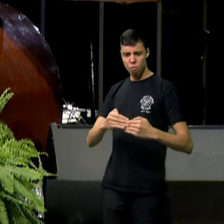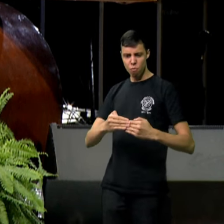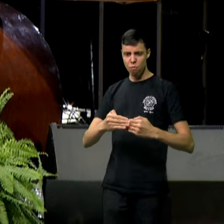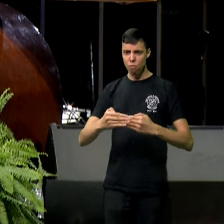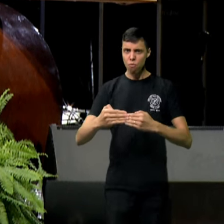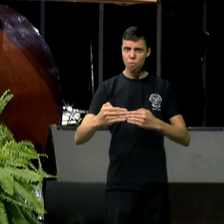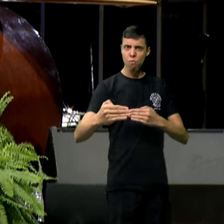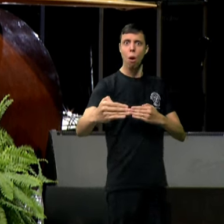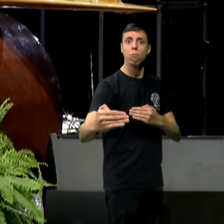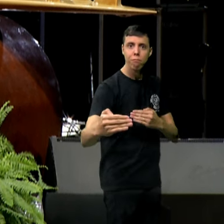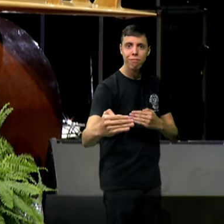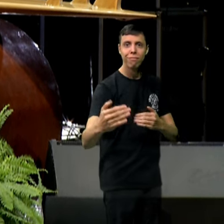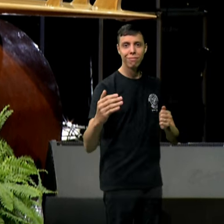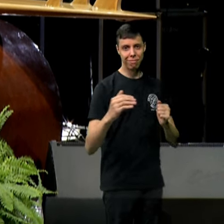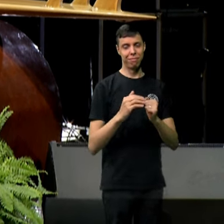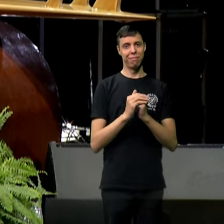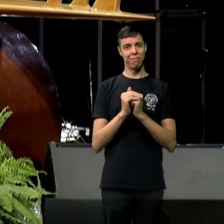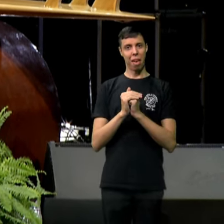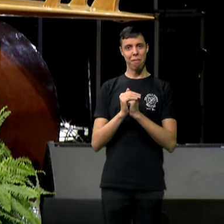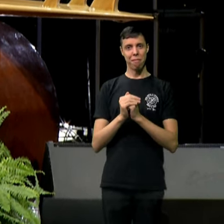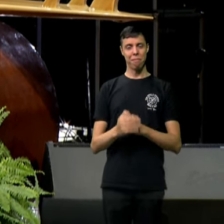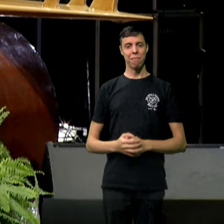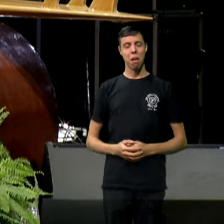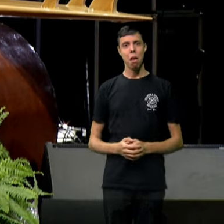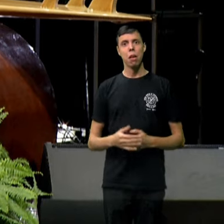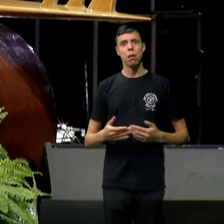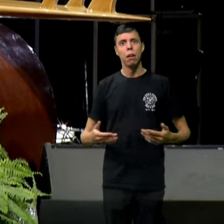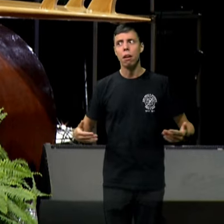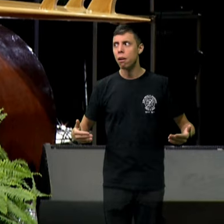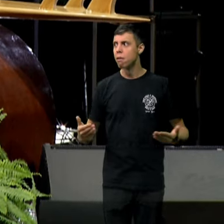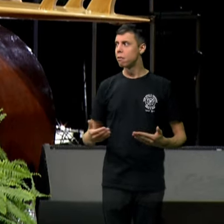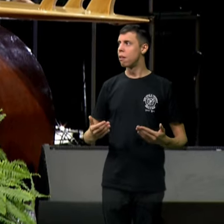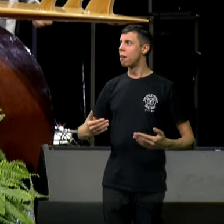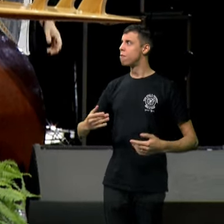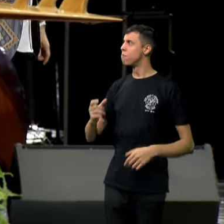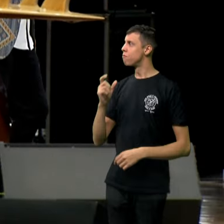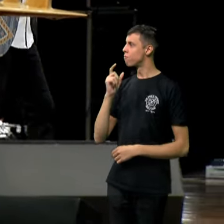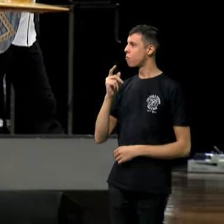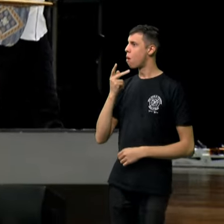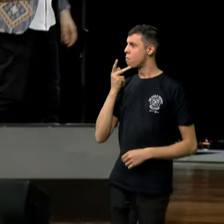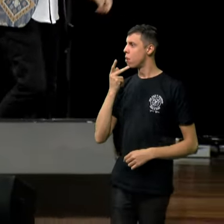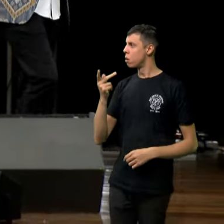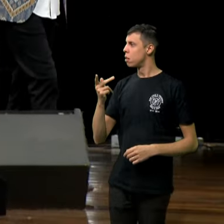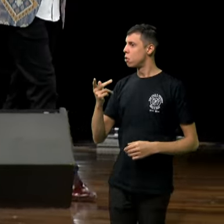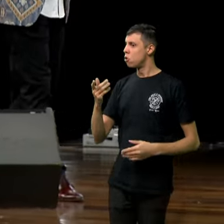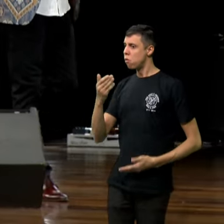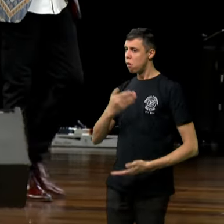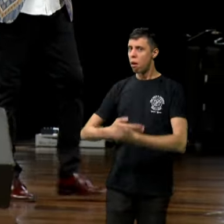Amém? Então eu tive que ver aquilo. Agora o que eu estou falando é de transferência.